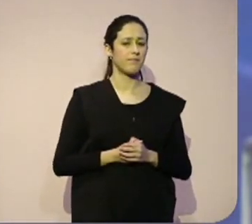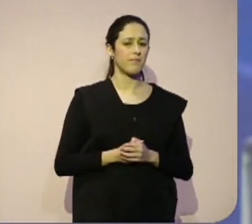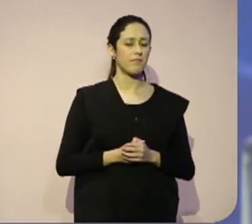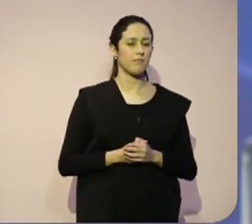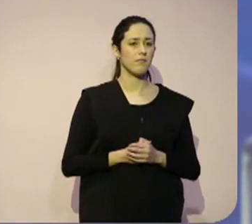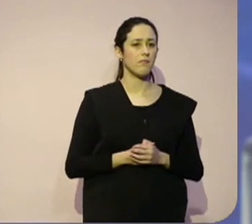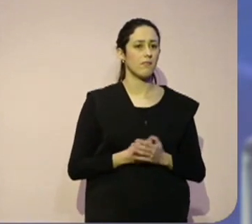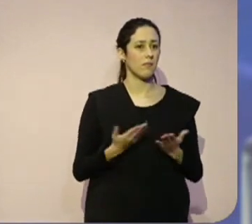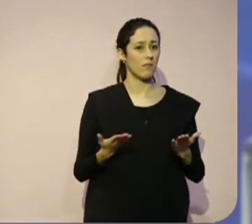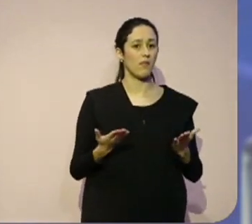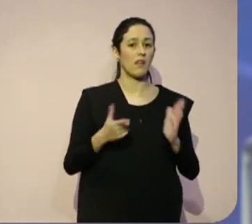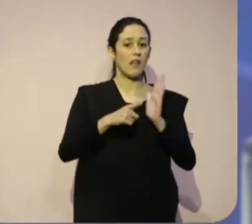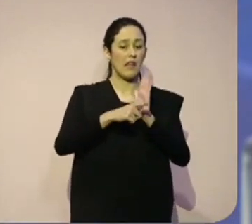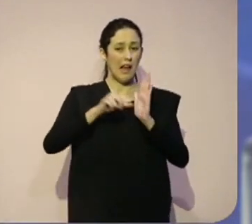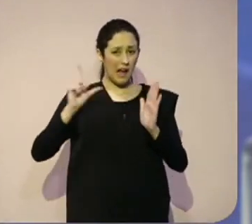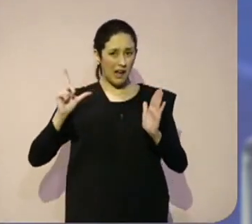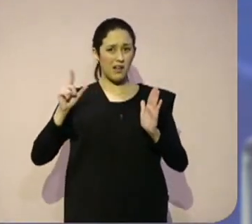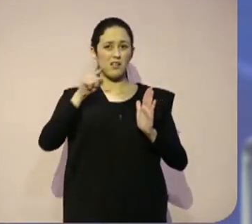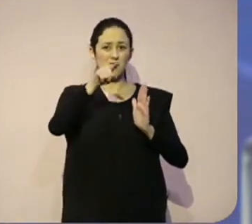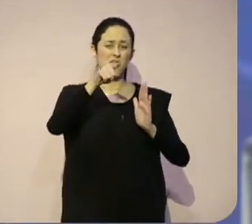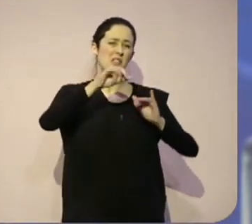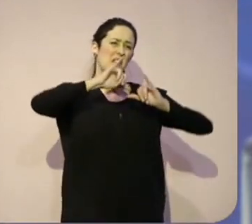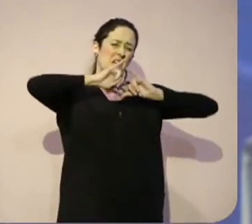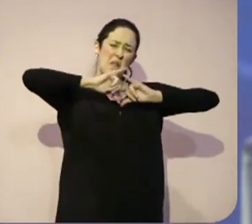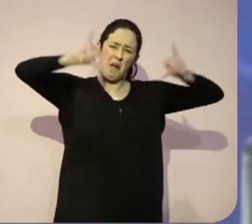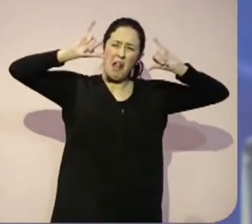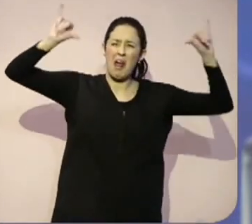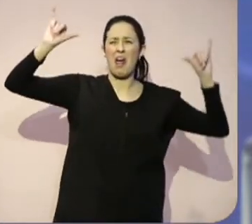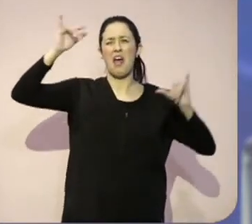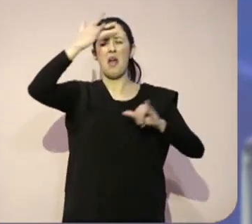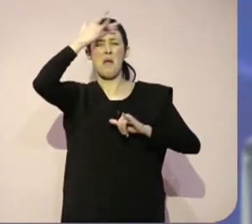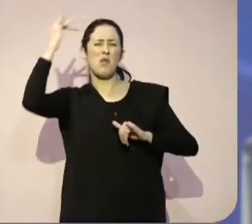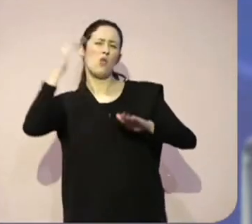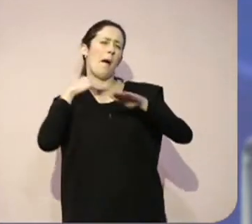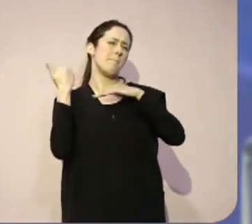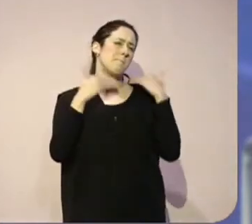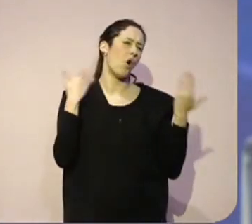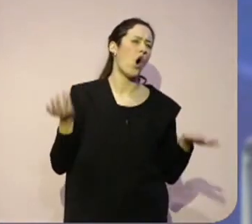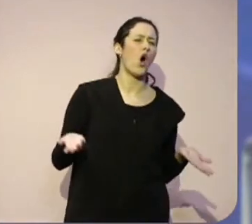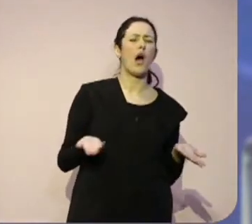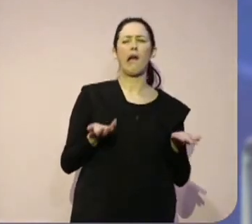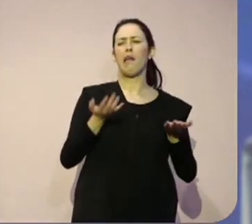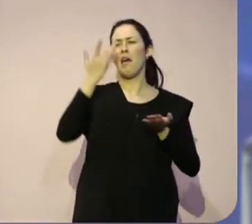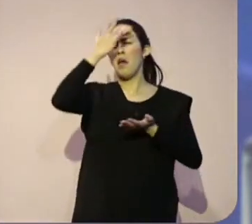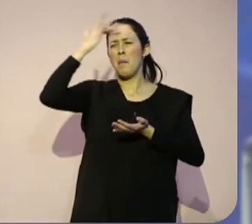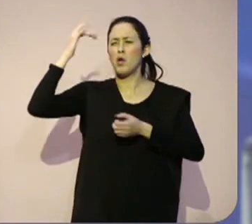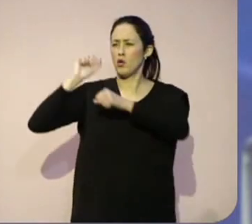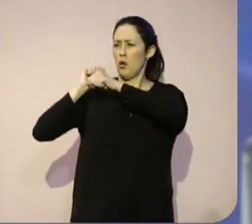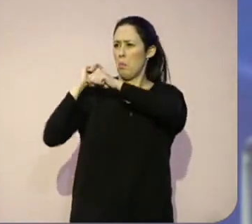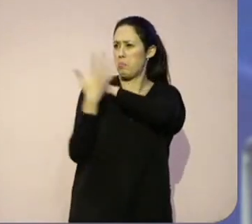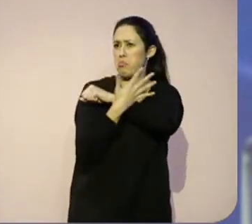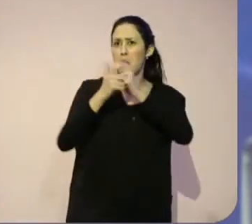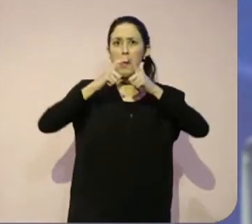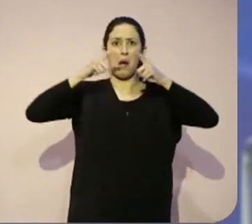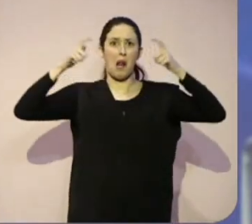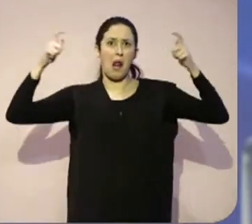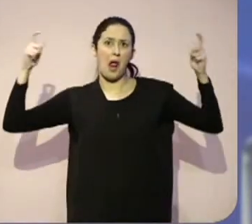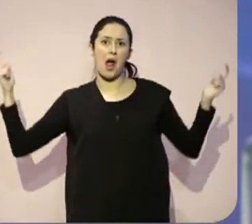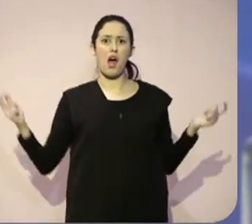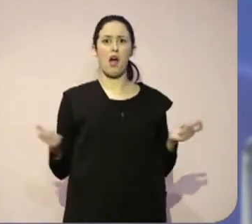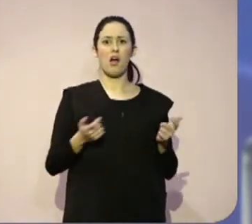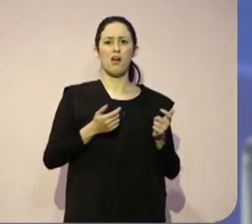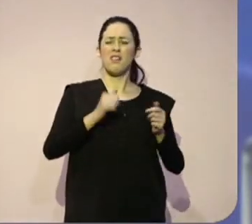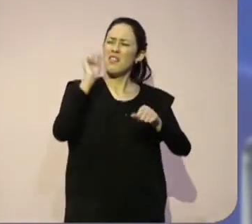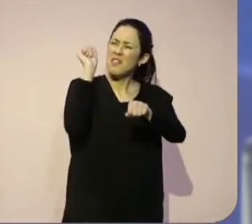Então, antes de espalhar a notícia de que tem um monte de gente morrendo, espalhe a notícia que tem um monte de gente